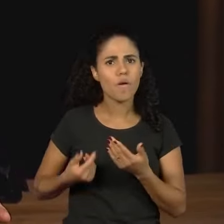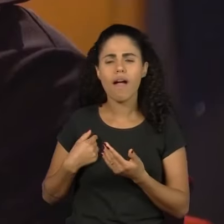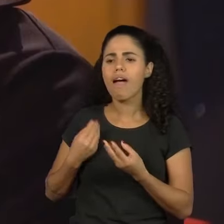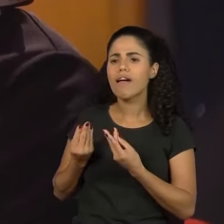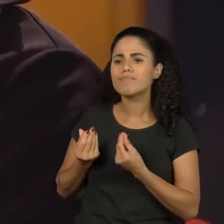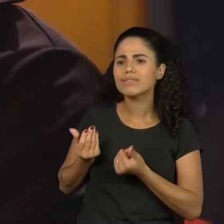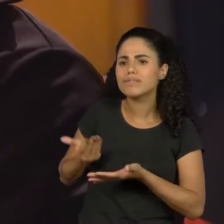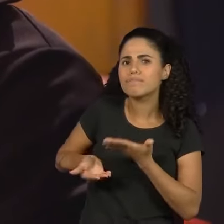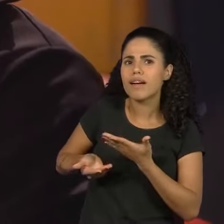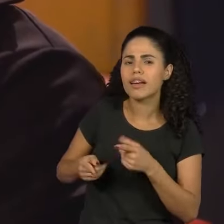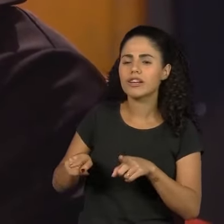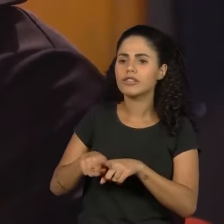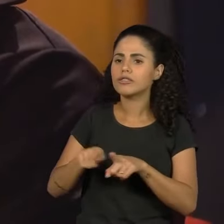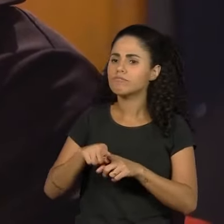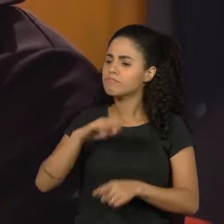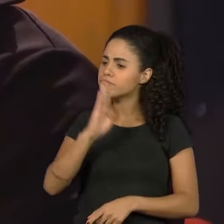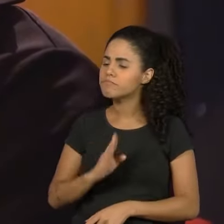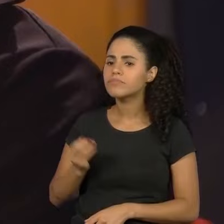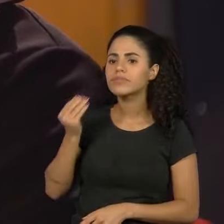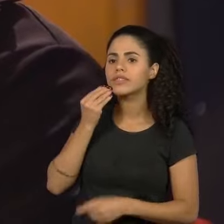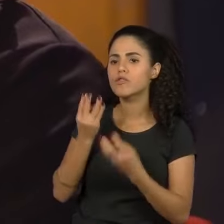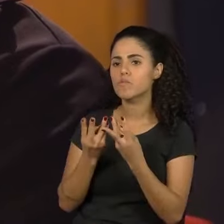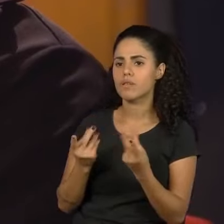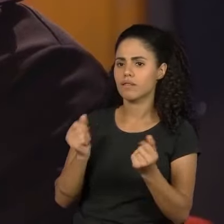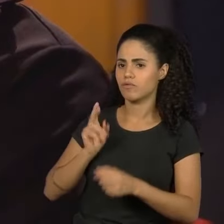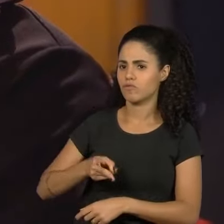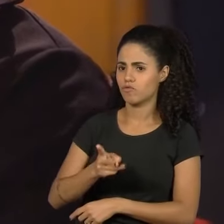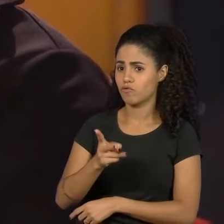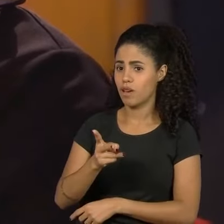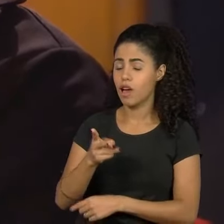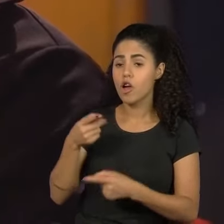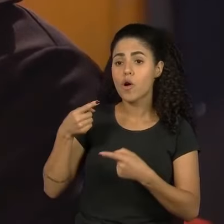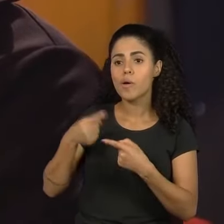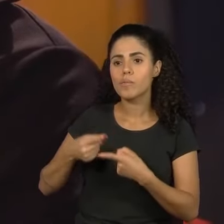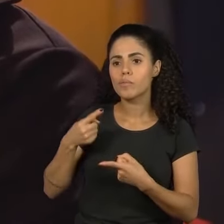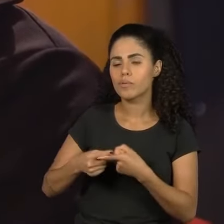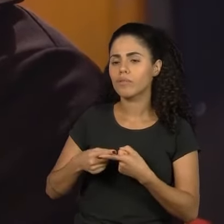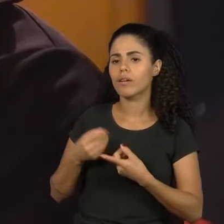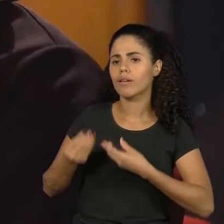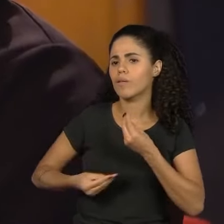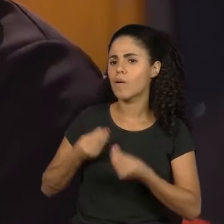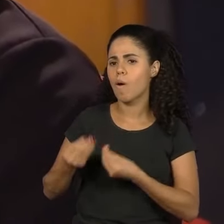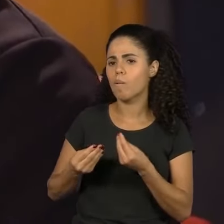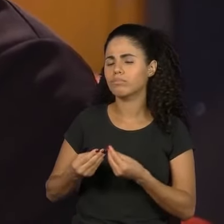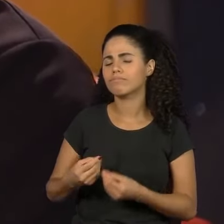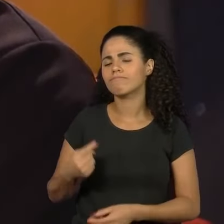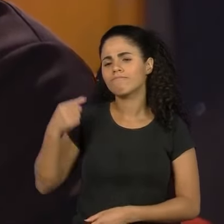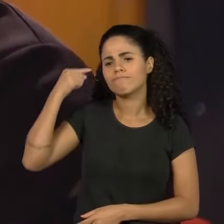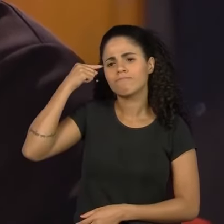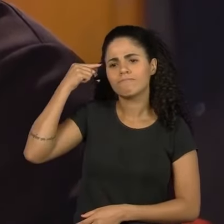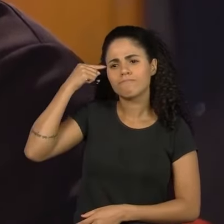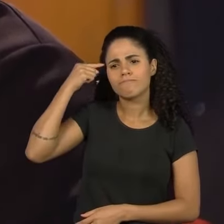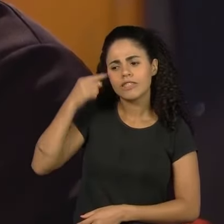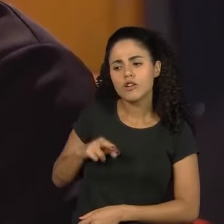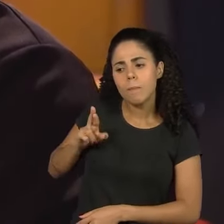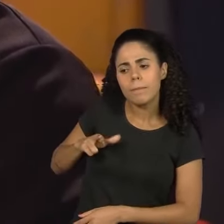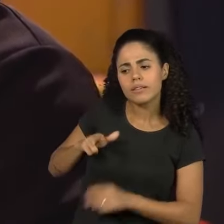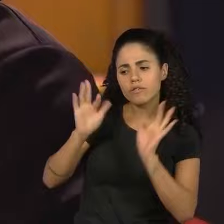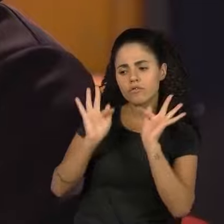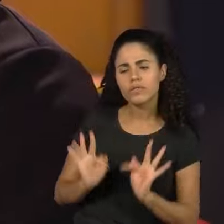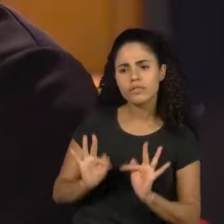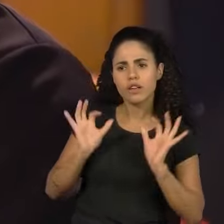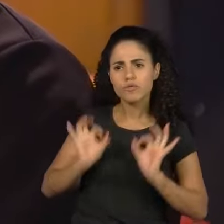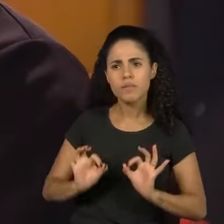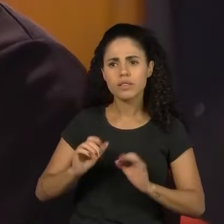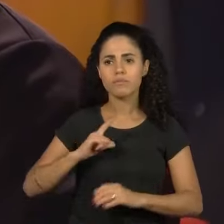música torcendo para essa para perder a validade entendeu não me é não é uma uma uma razão de felicidade ela tá